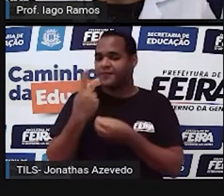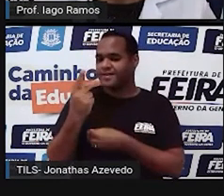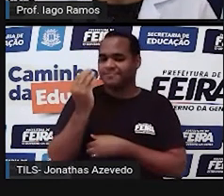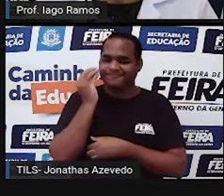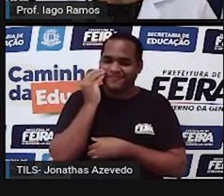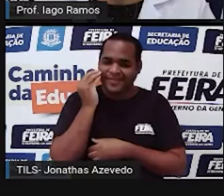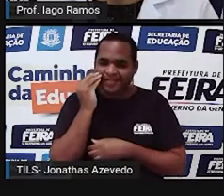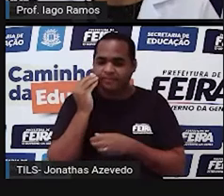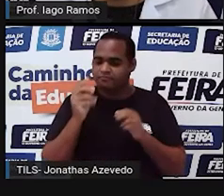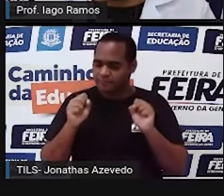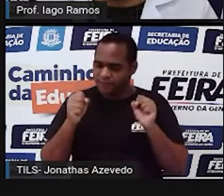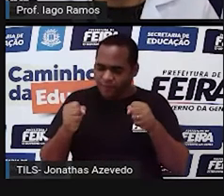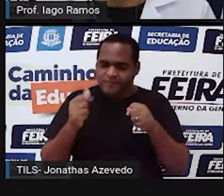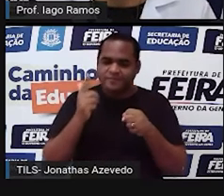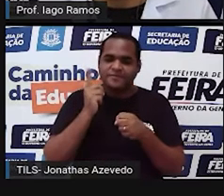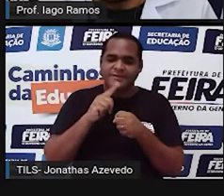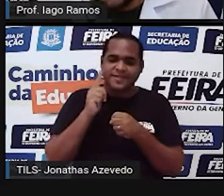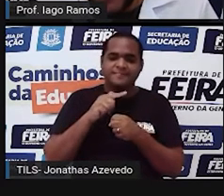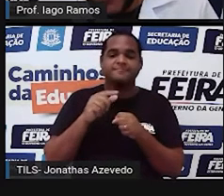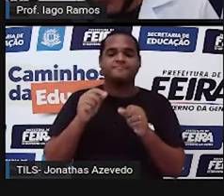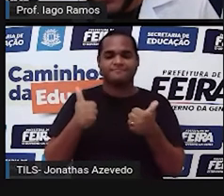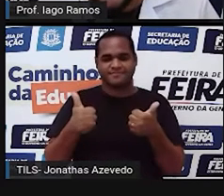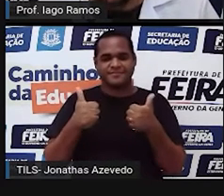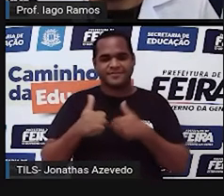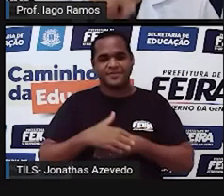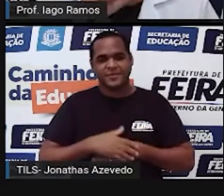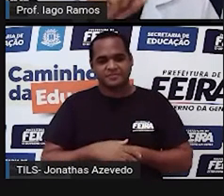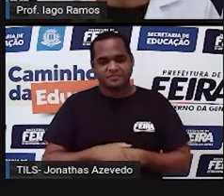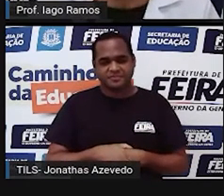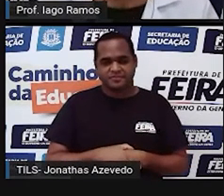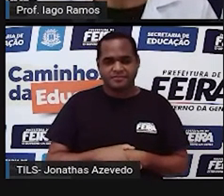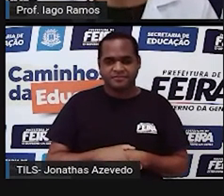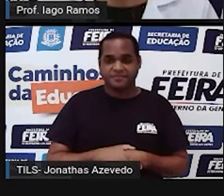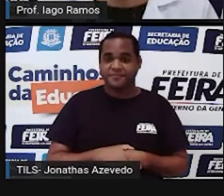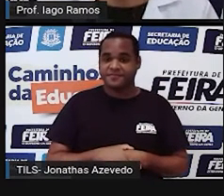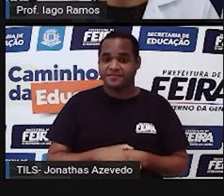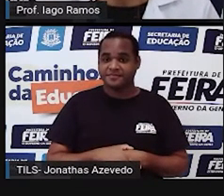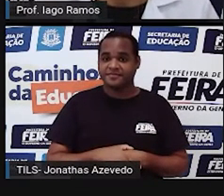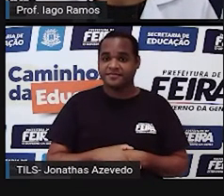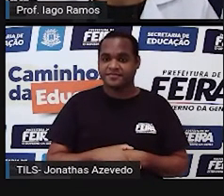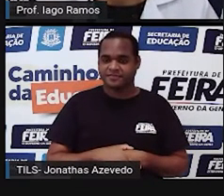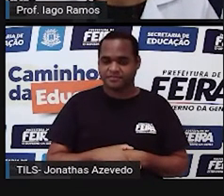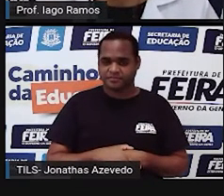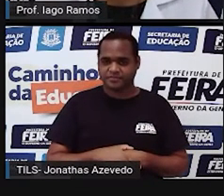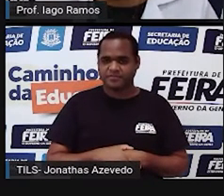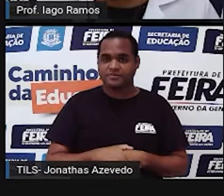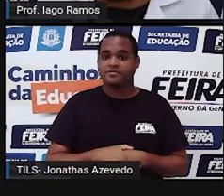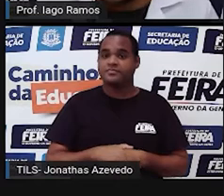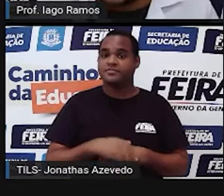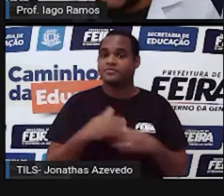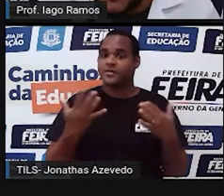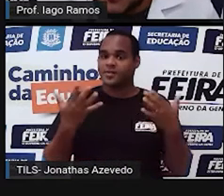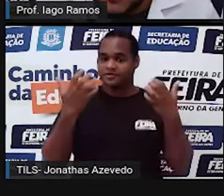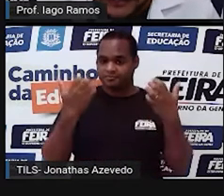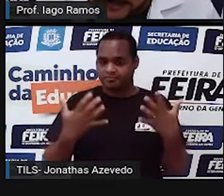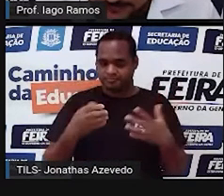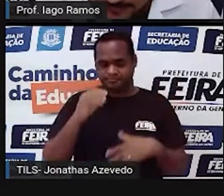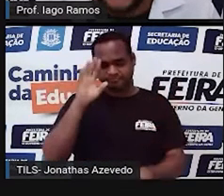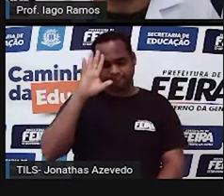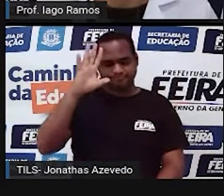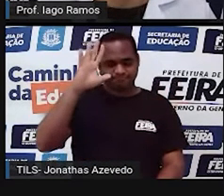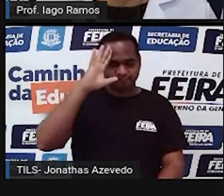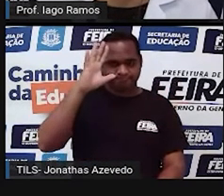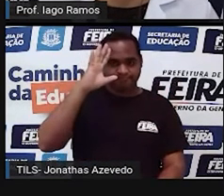tenta. Continua tentando que vai dar certo. Valeu? Bom, e olha só, agora também um momento de